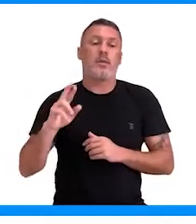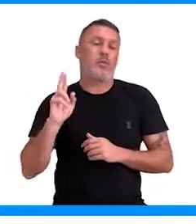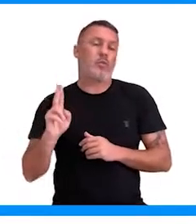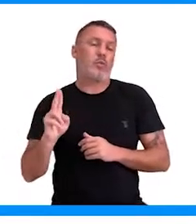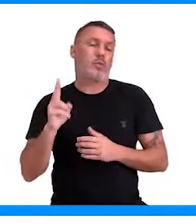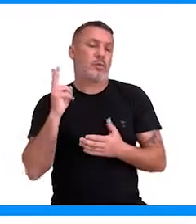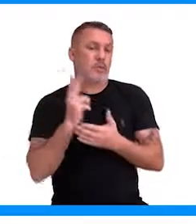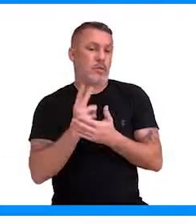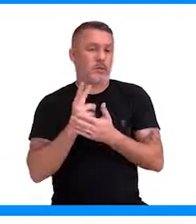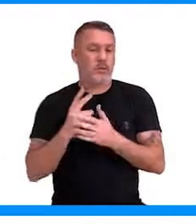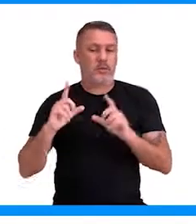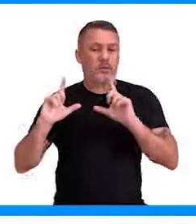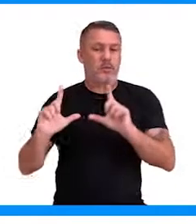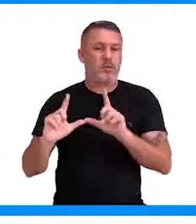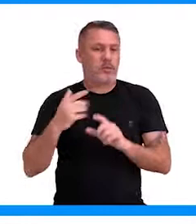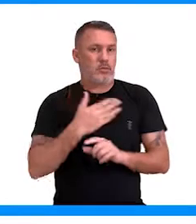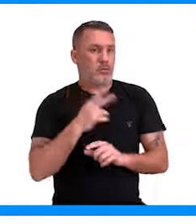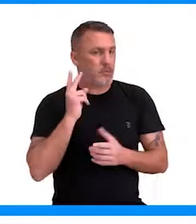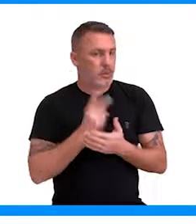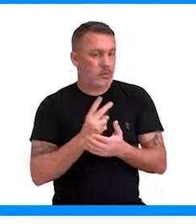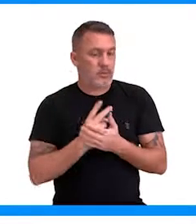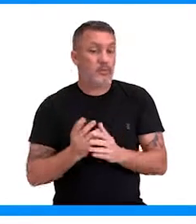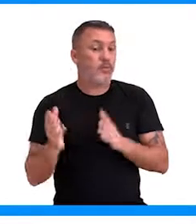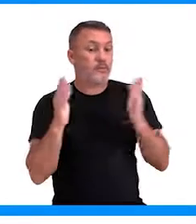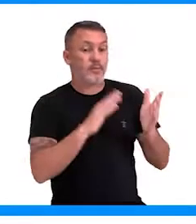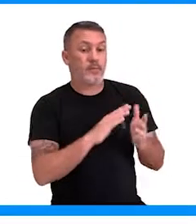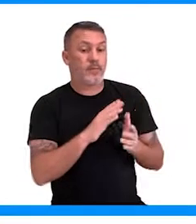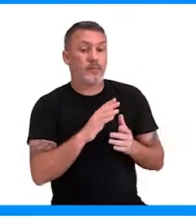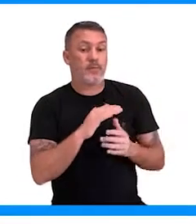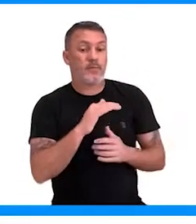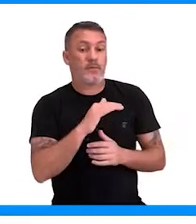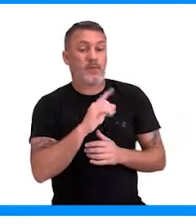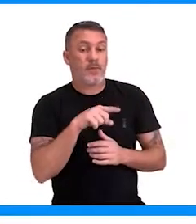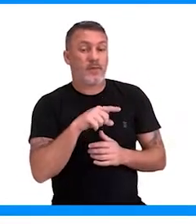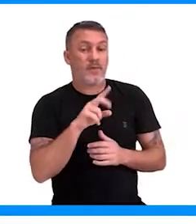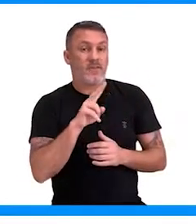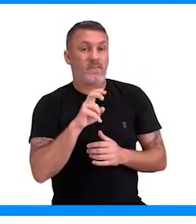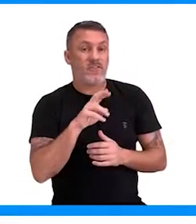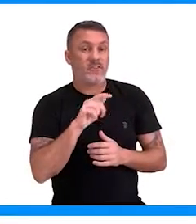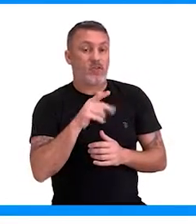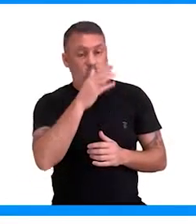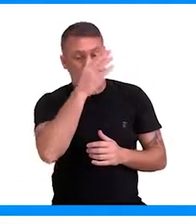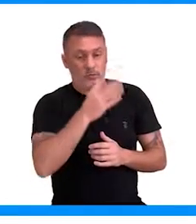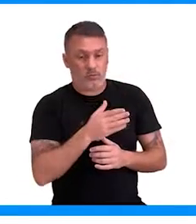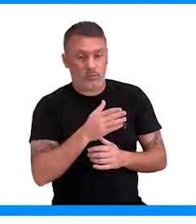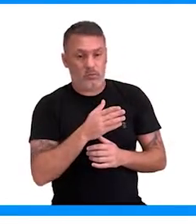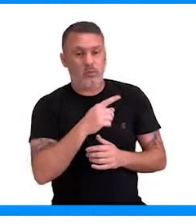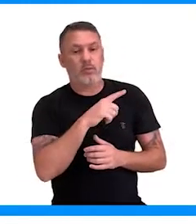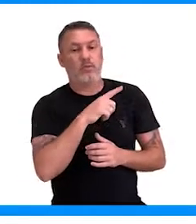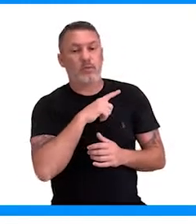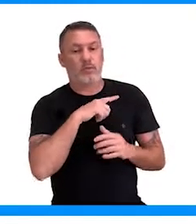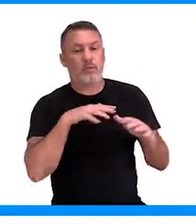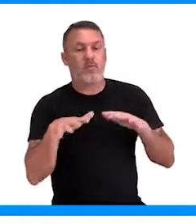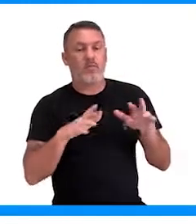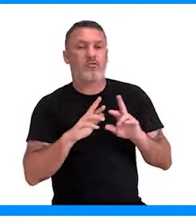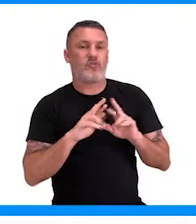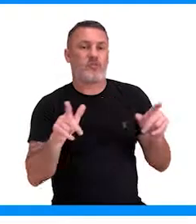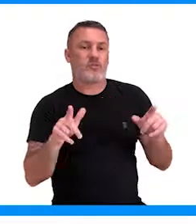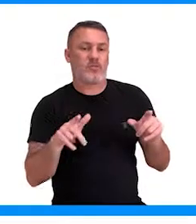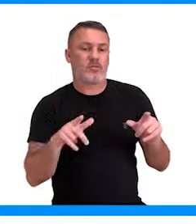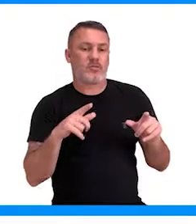você vai usar apenas ΔS sobre ΔT. E na vertical você tem um MRUV, movimento